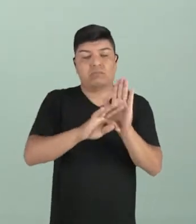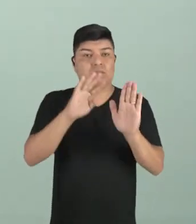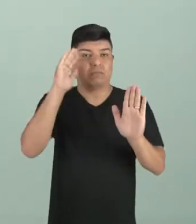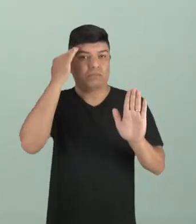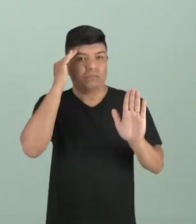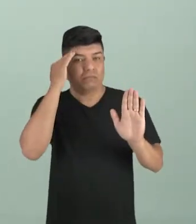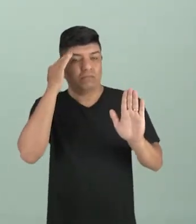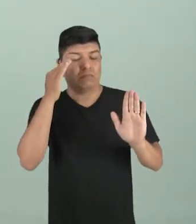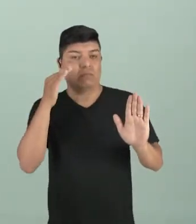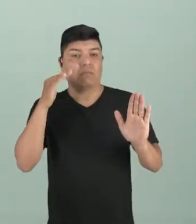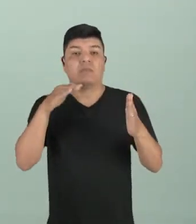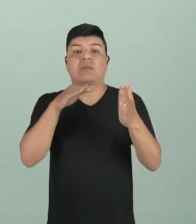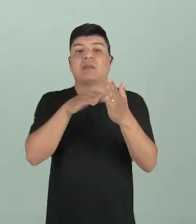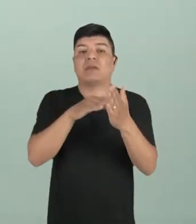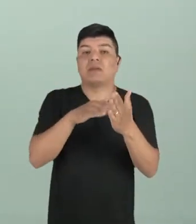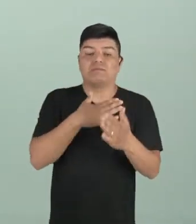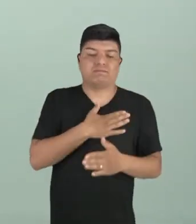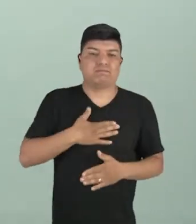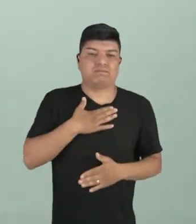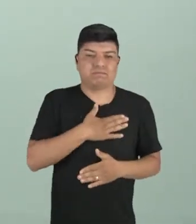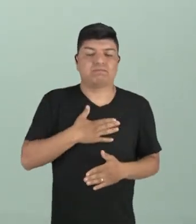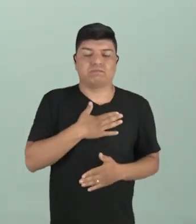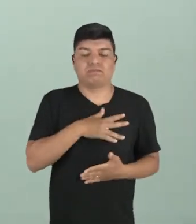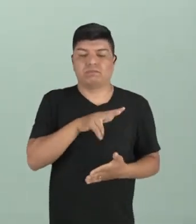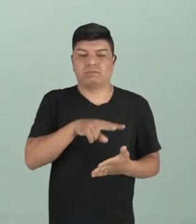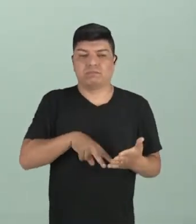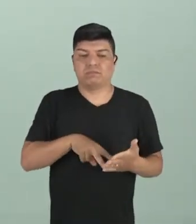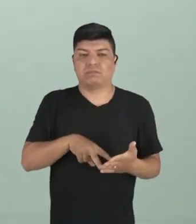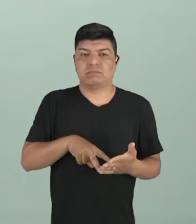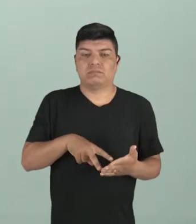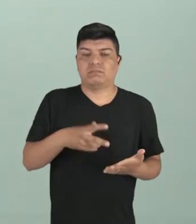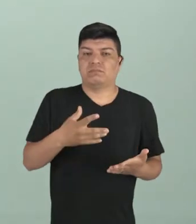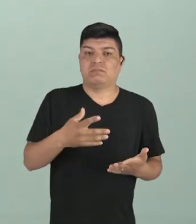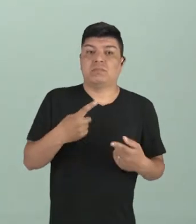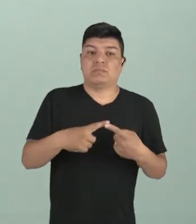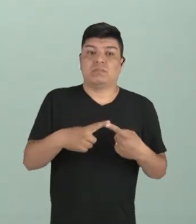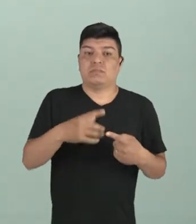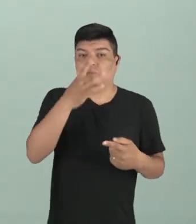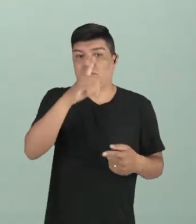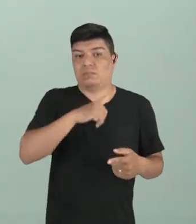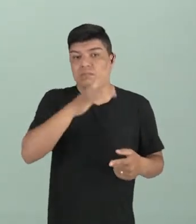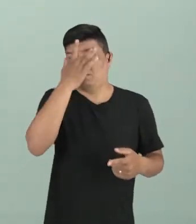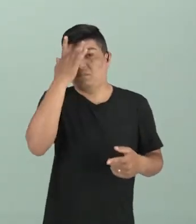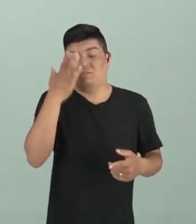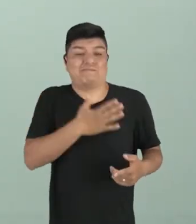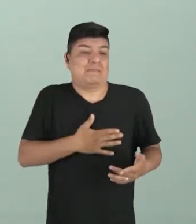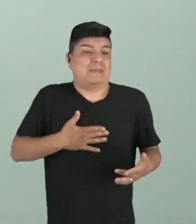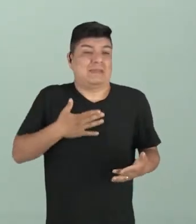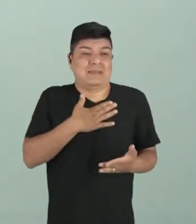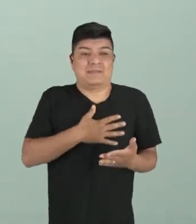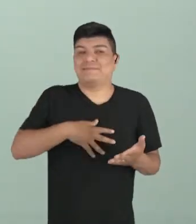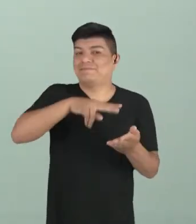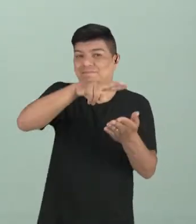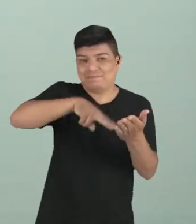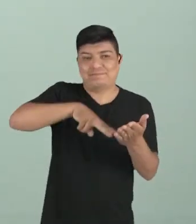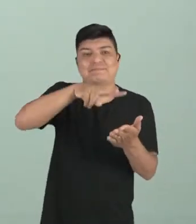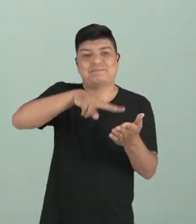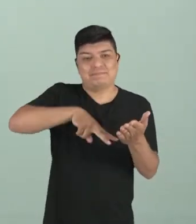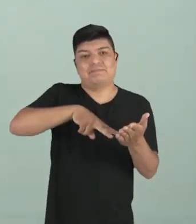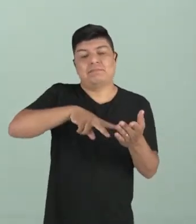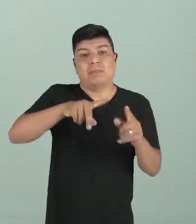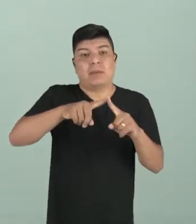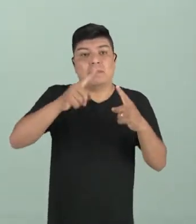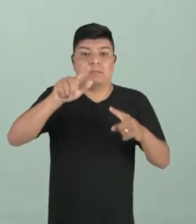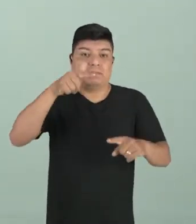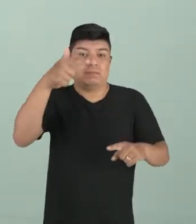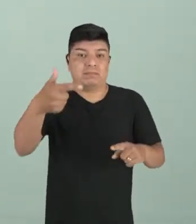né, e com aquele prazer de ler, né. Tem gente que lê por prazer, gosta de ler, tem aquilo como hobby, né. Já para